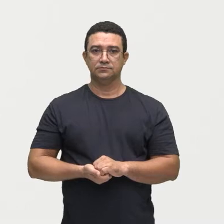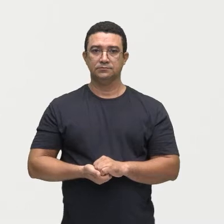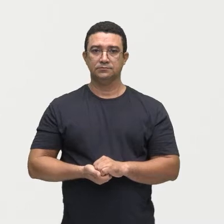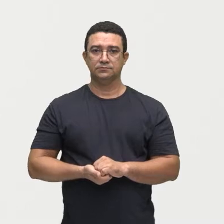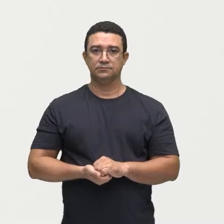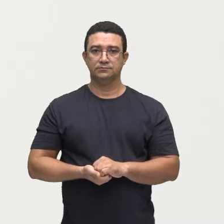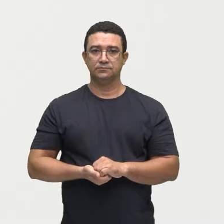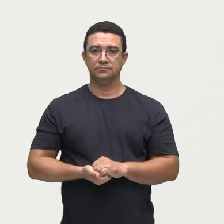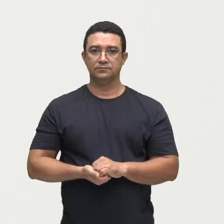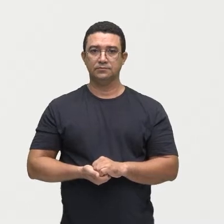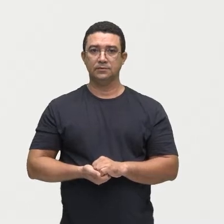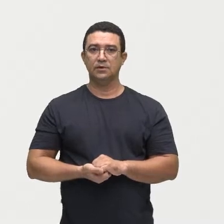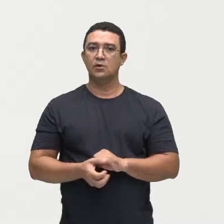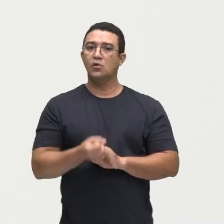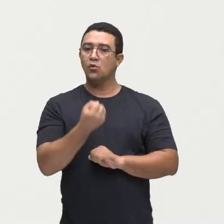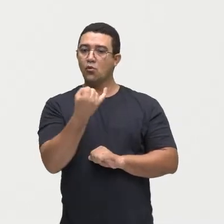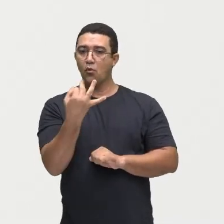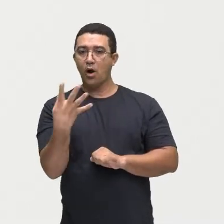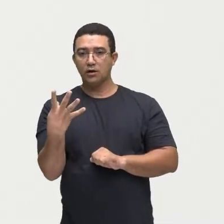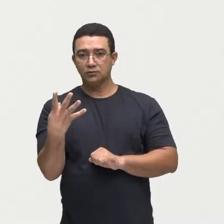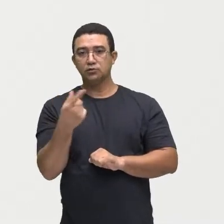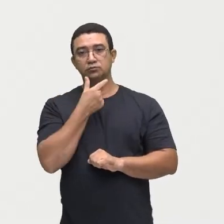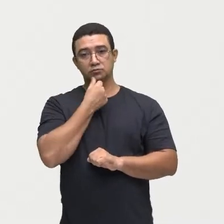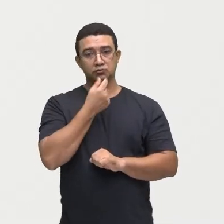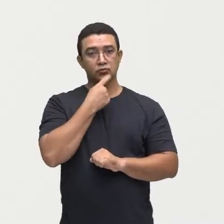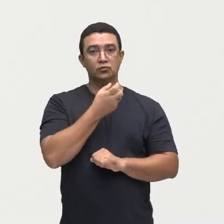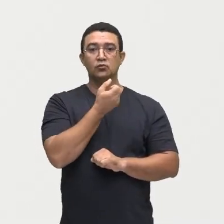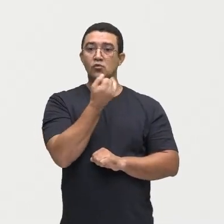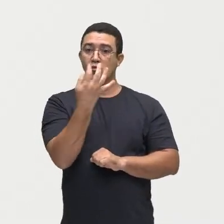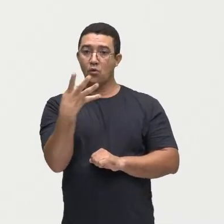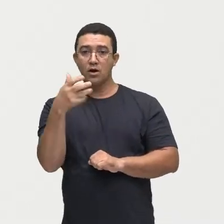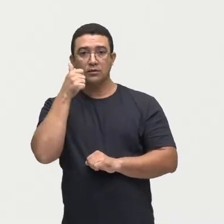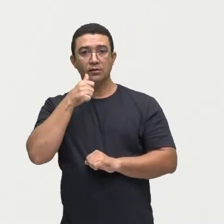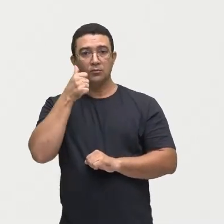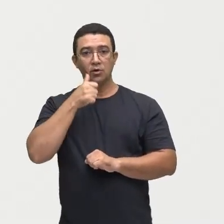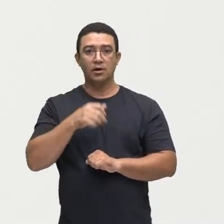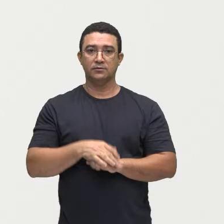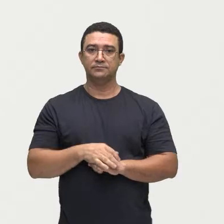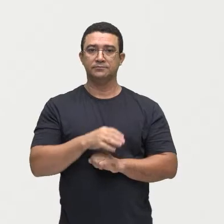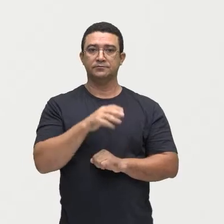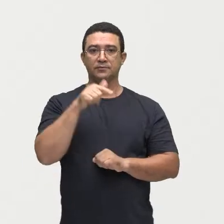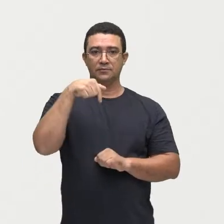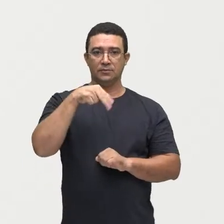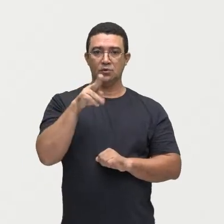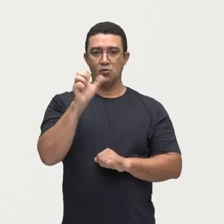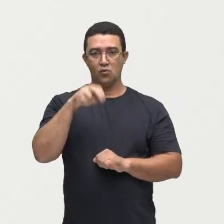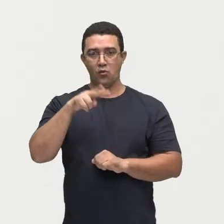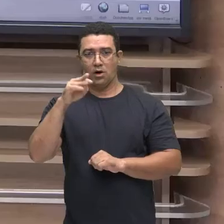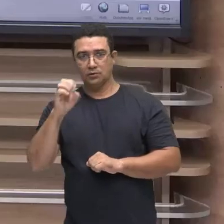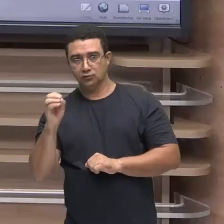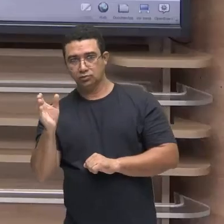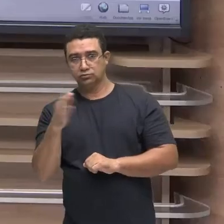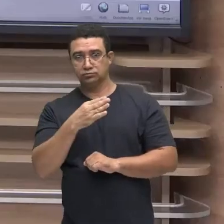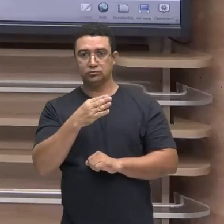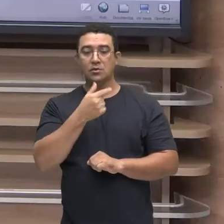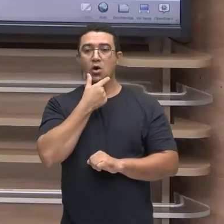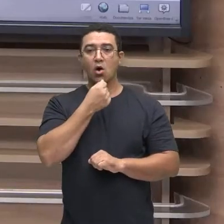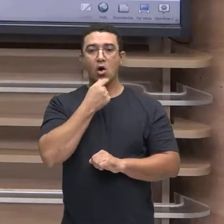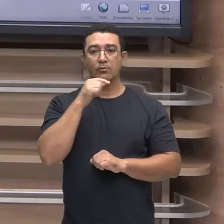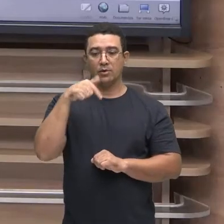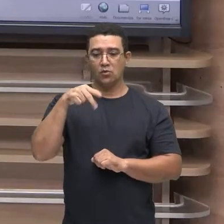Quanto, quanta feminino, e no plural, quantos e quantas. Então vai depender, né, da colocação lá,